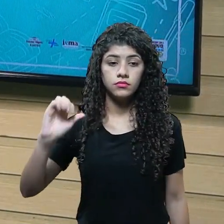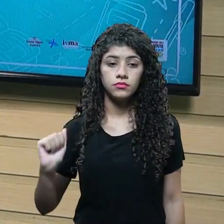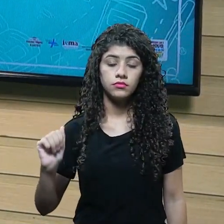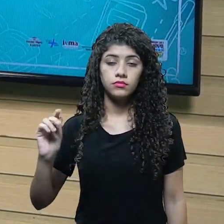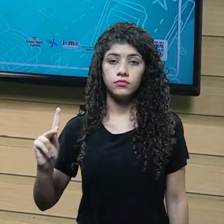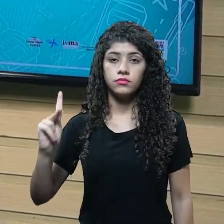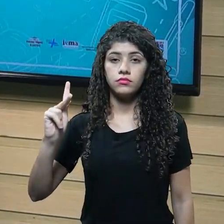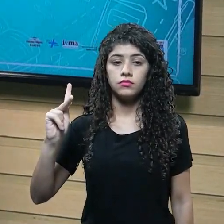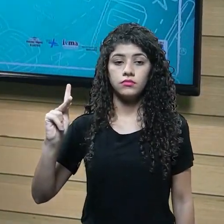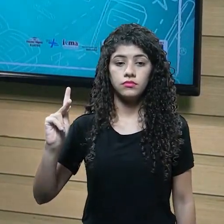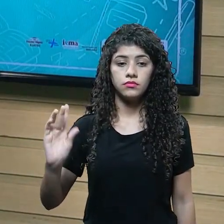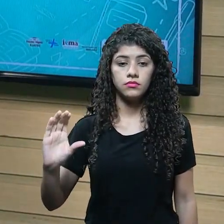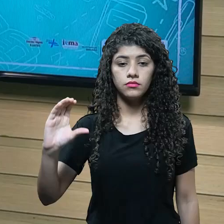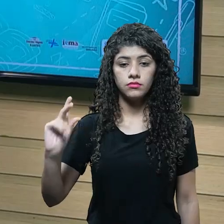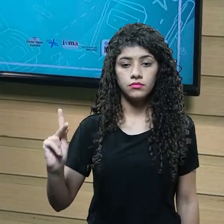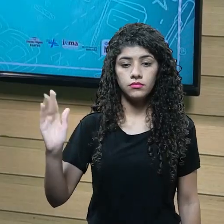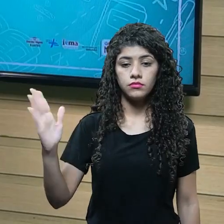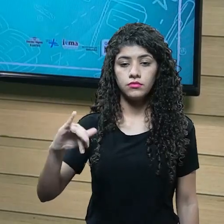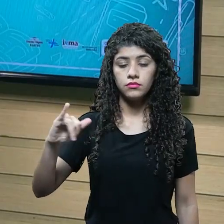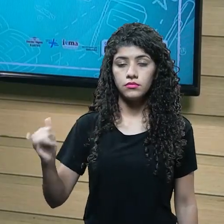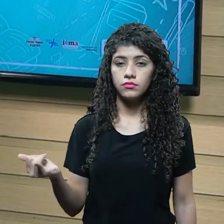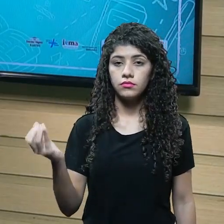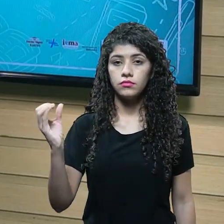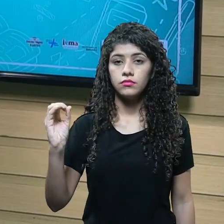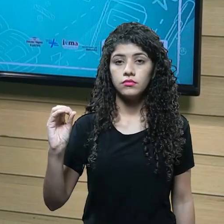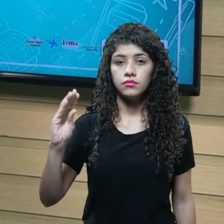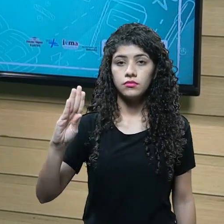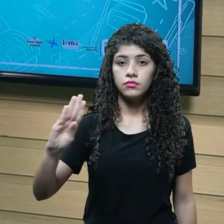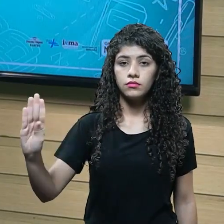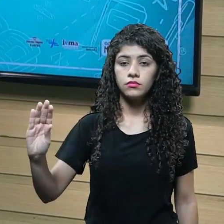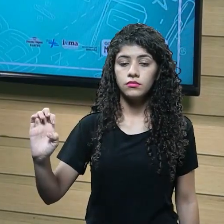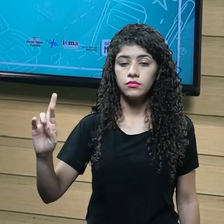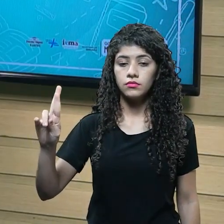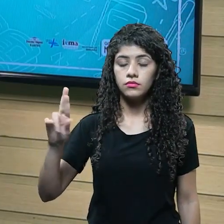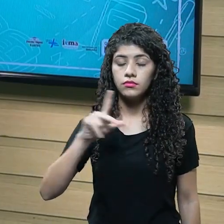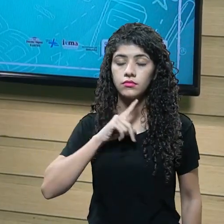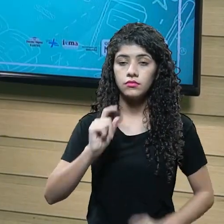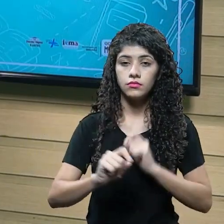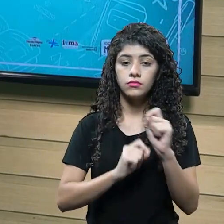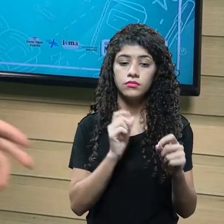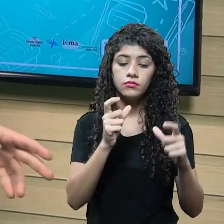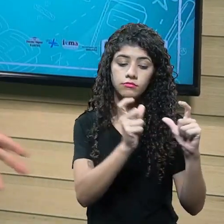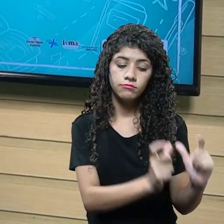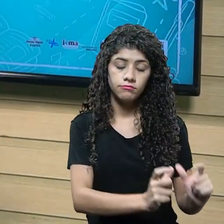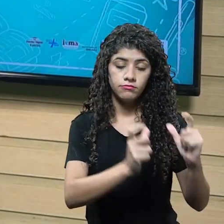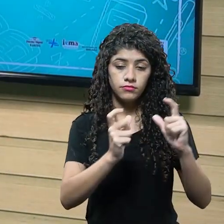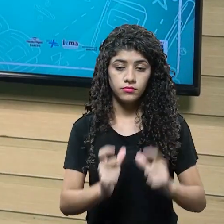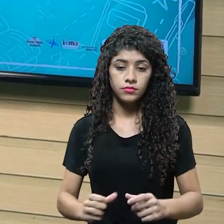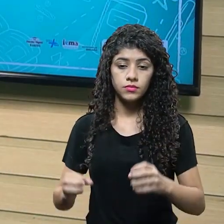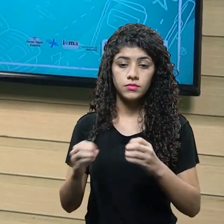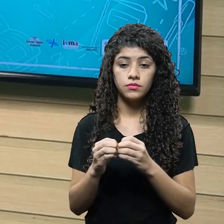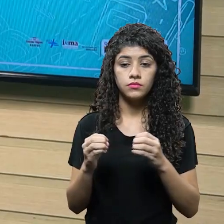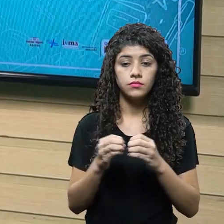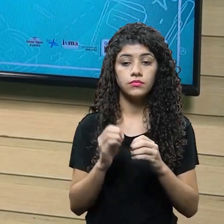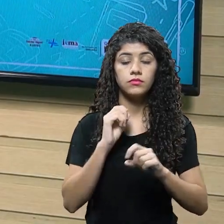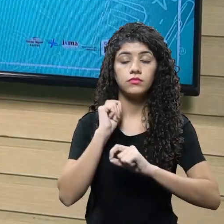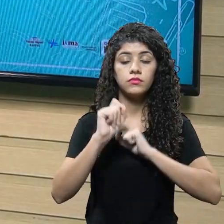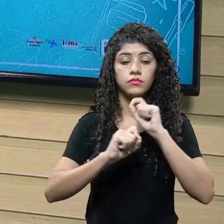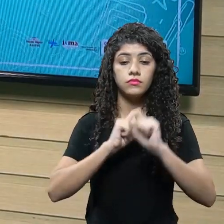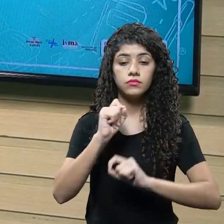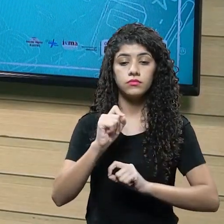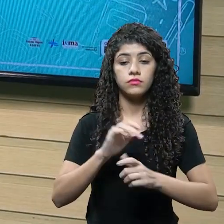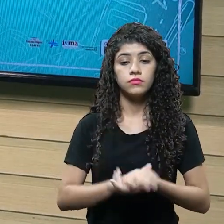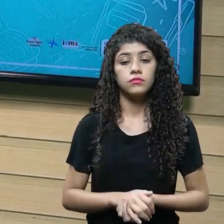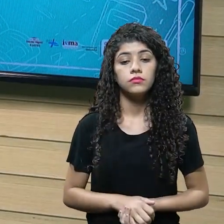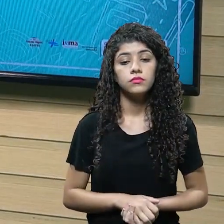que é aquele meio onde os atacadistas eles se mantêm nos locais, em pontos específicos próximos a, como foi colocado aqui, ó, a